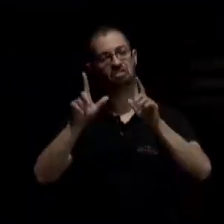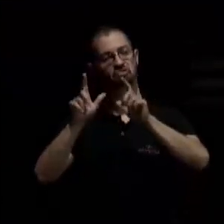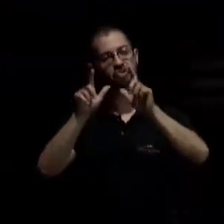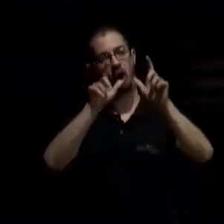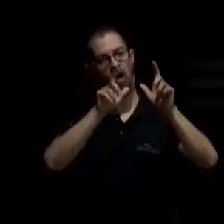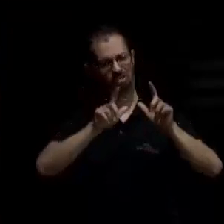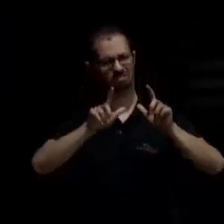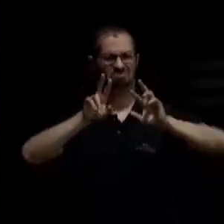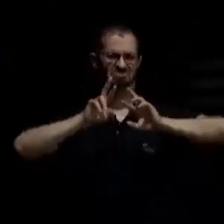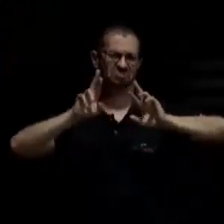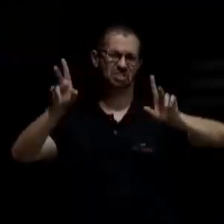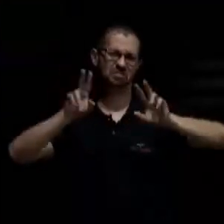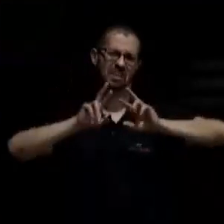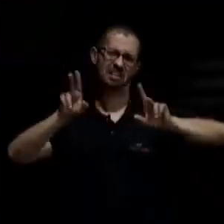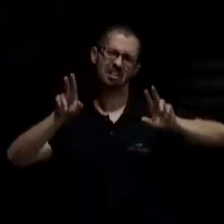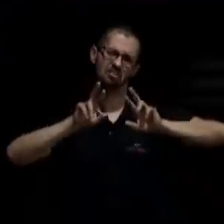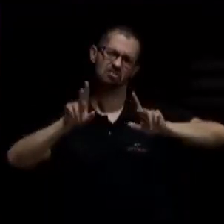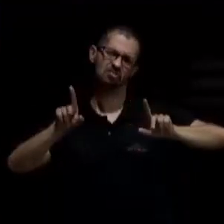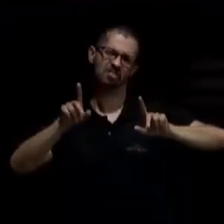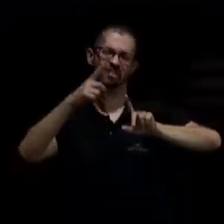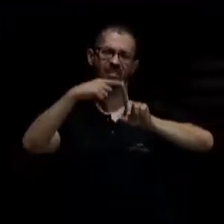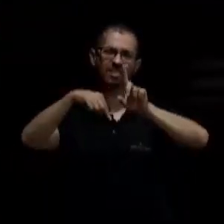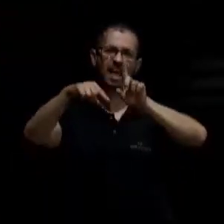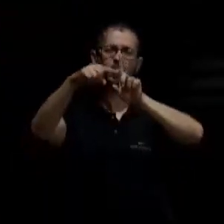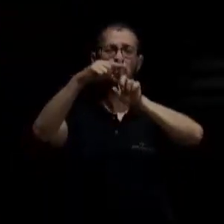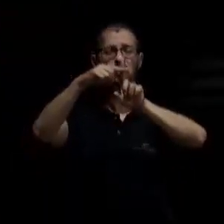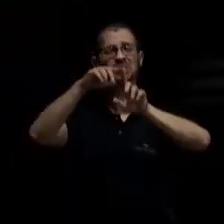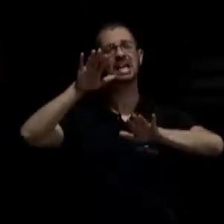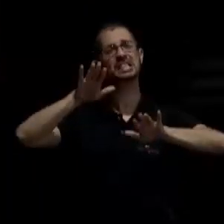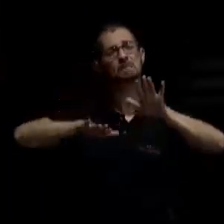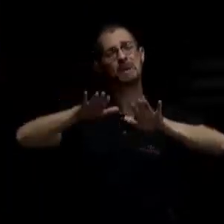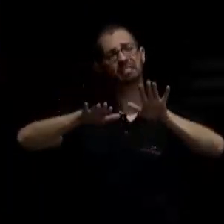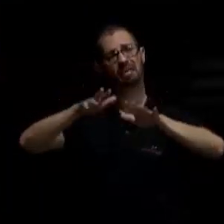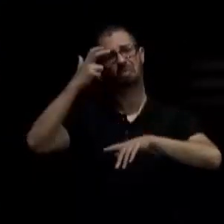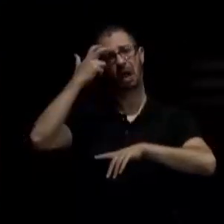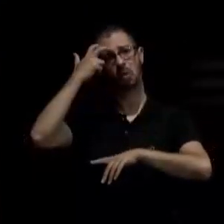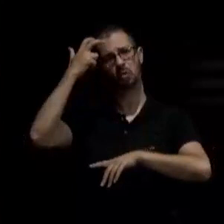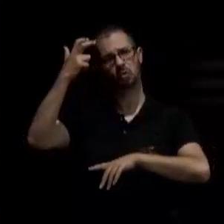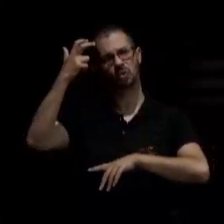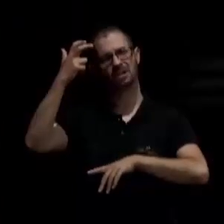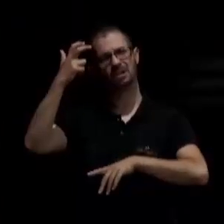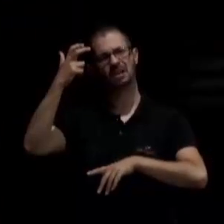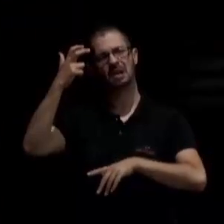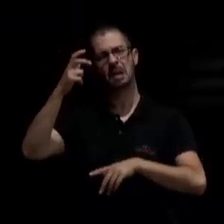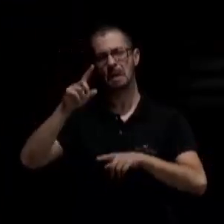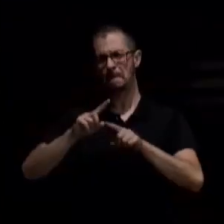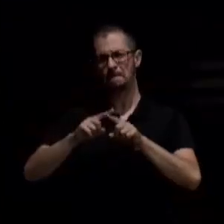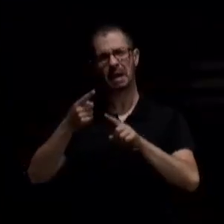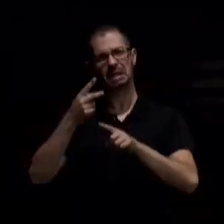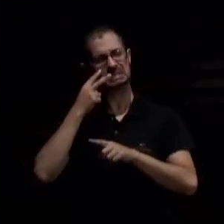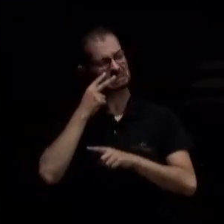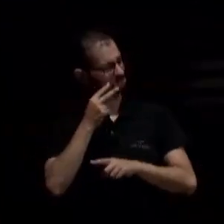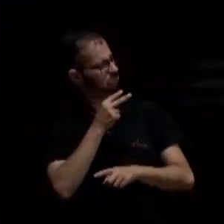tão diferentes na cruz, dependendo da cultura, mas ela viu alguma coisa em